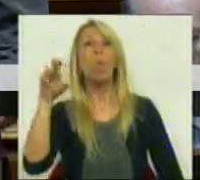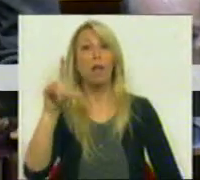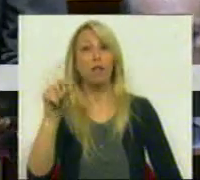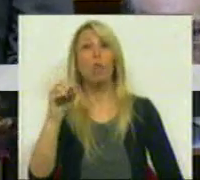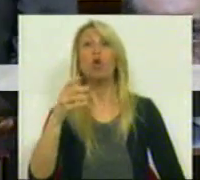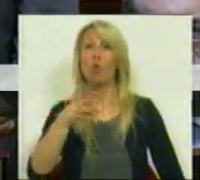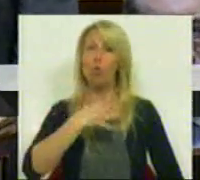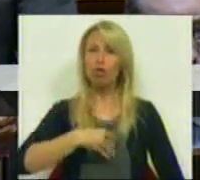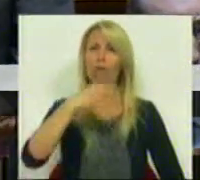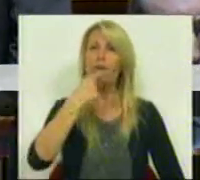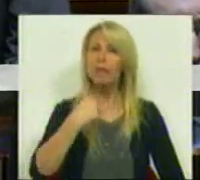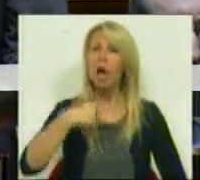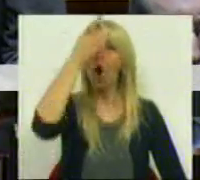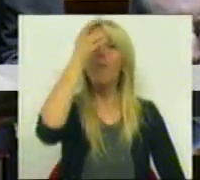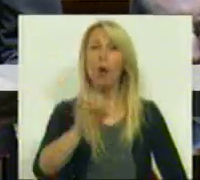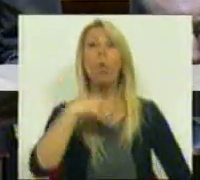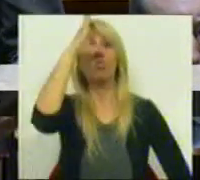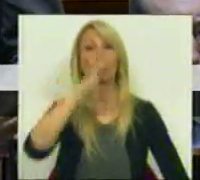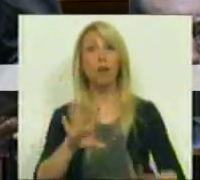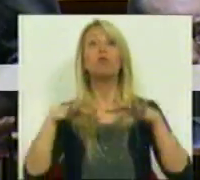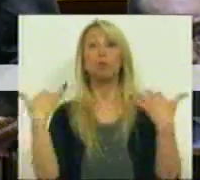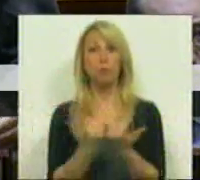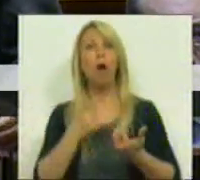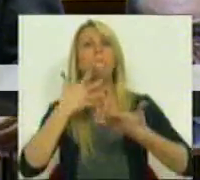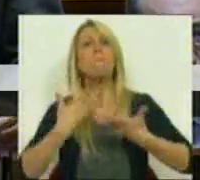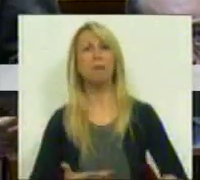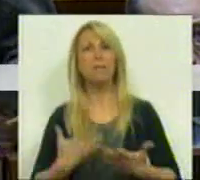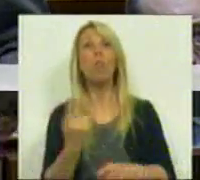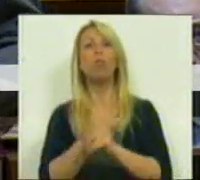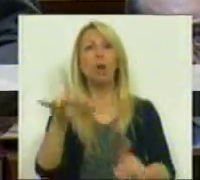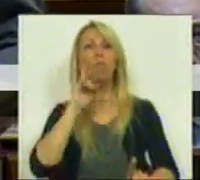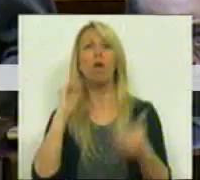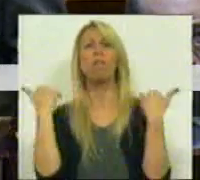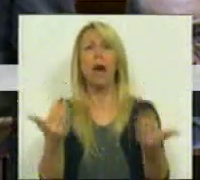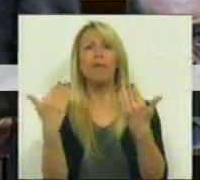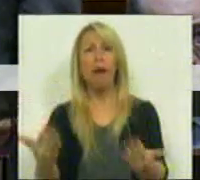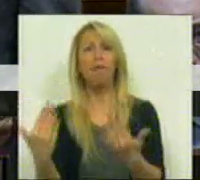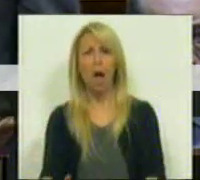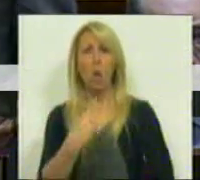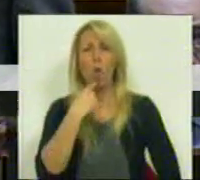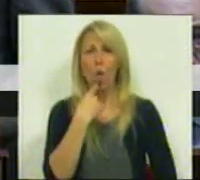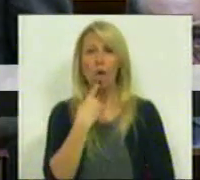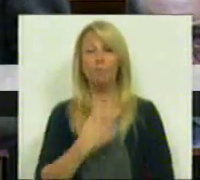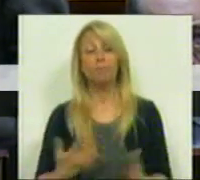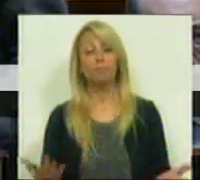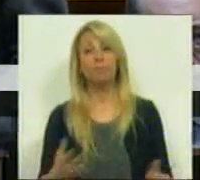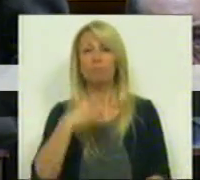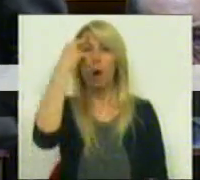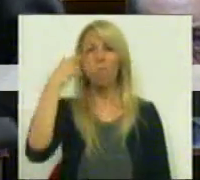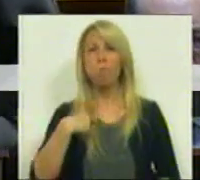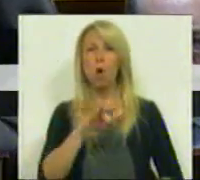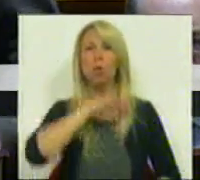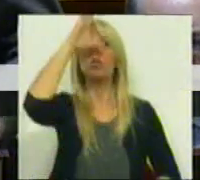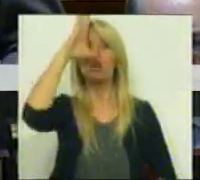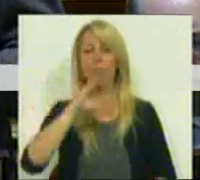Que o Estado Social é pesado porque dá proteções muito elevadas. Ora, eu sei que o Sr. Ministro tem